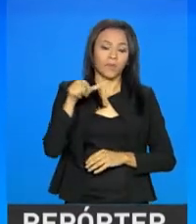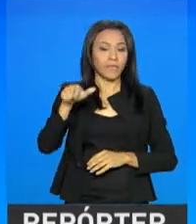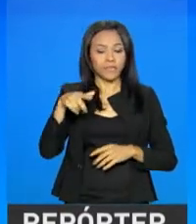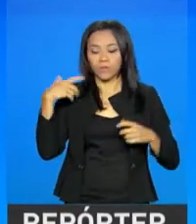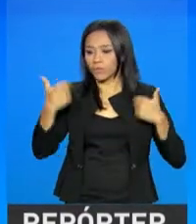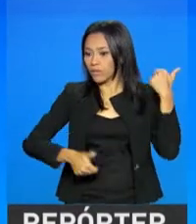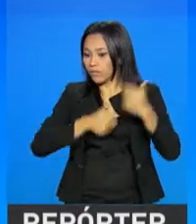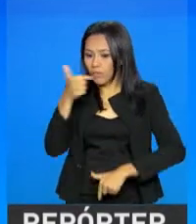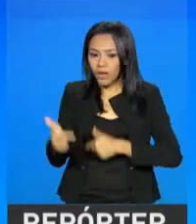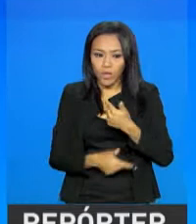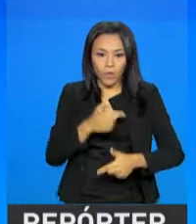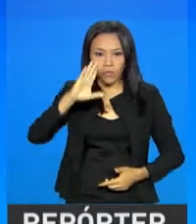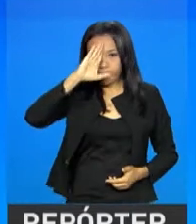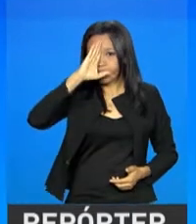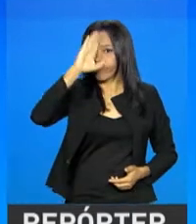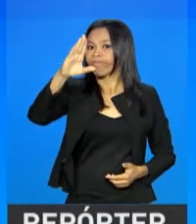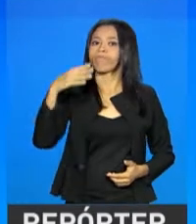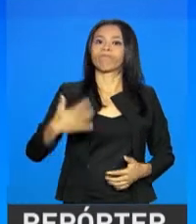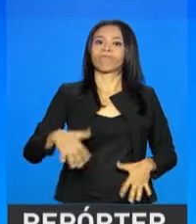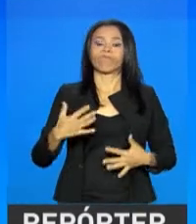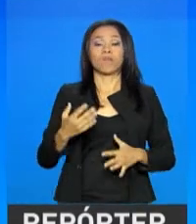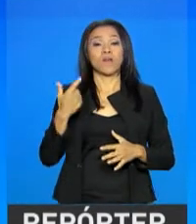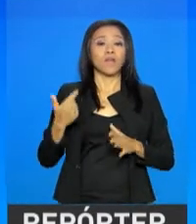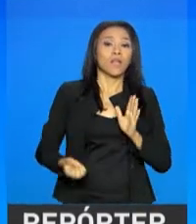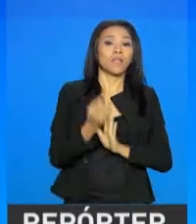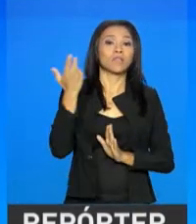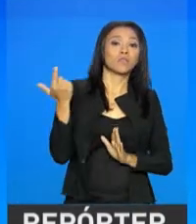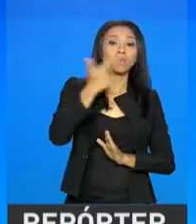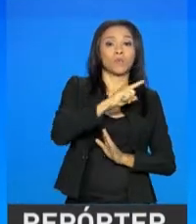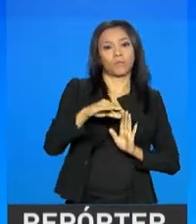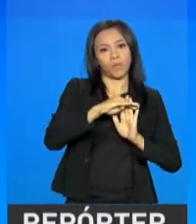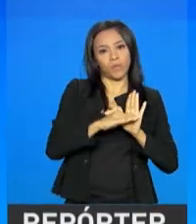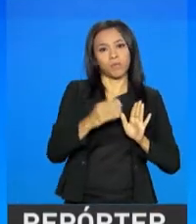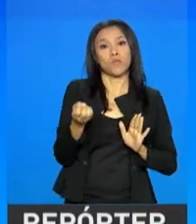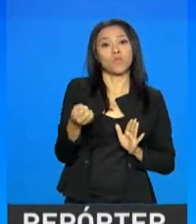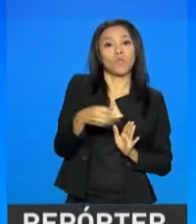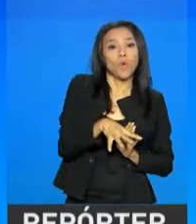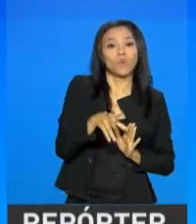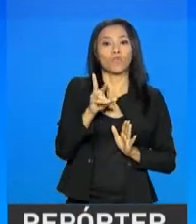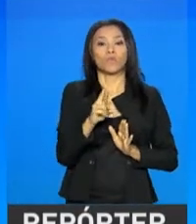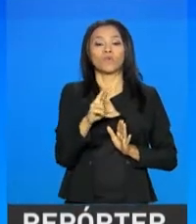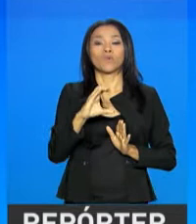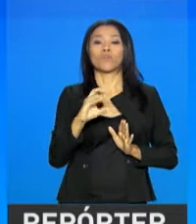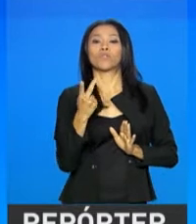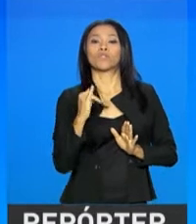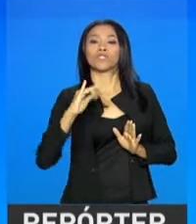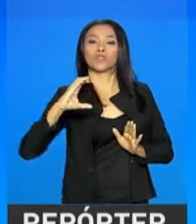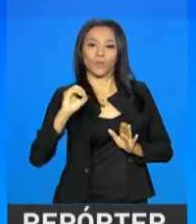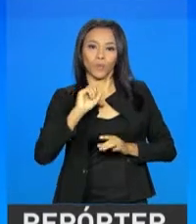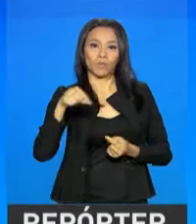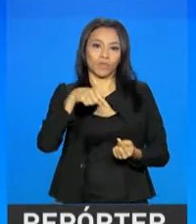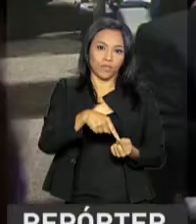hídrica do brasil lançamos o programa novo chico dedicados a revitalização do rio